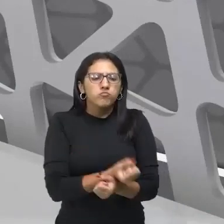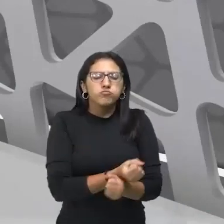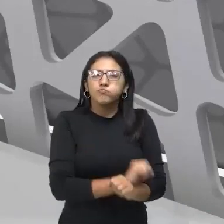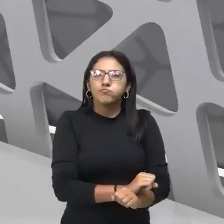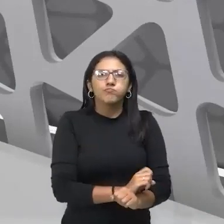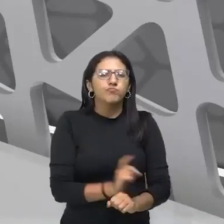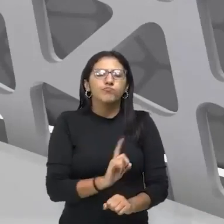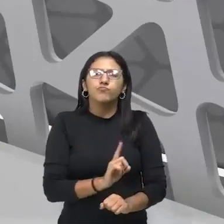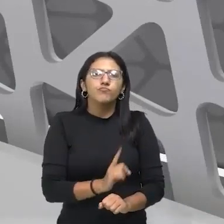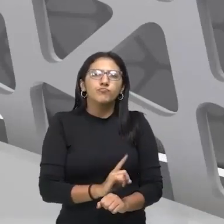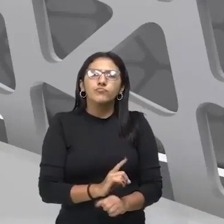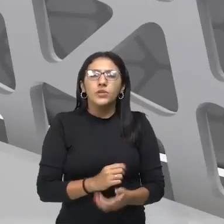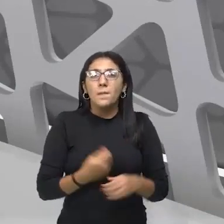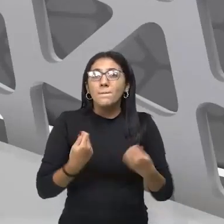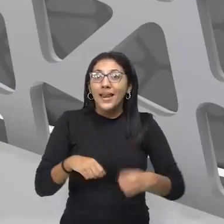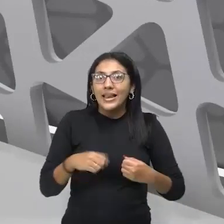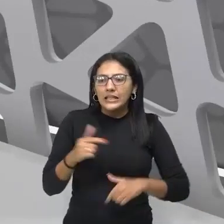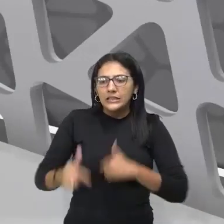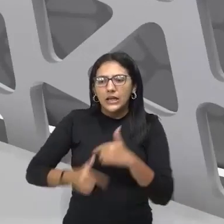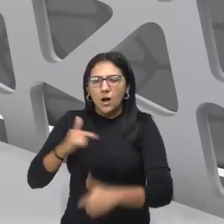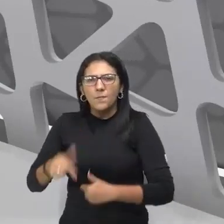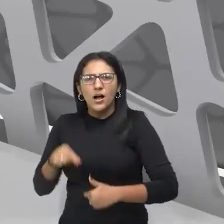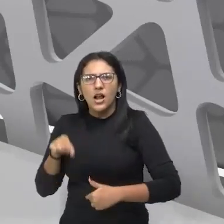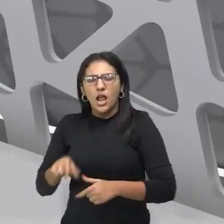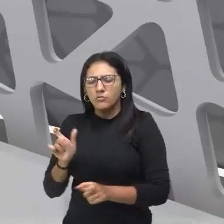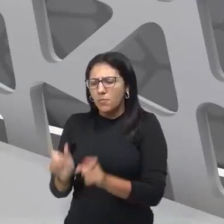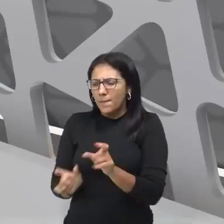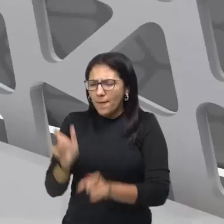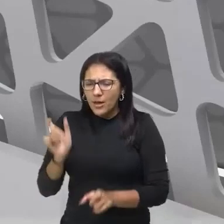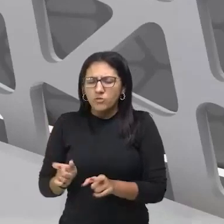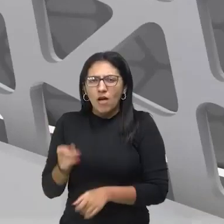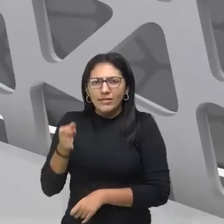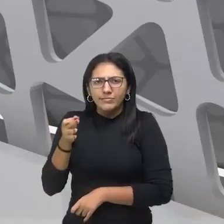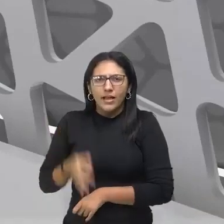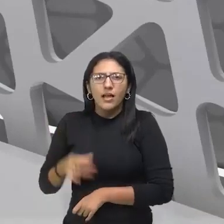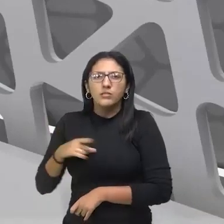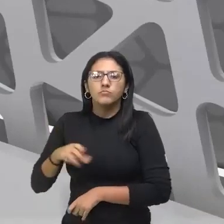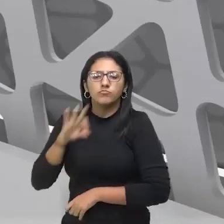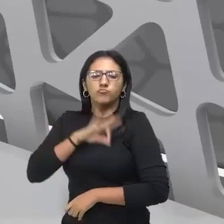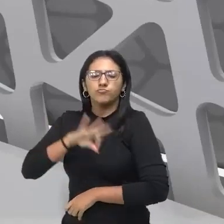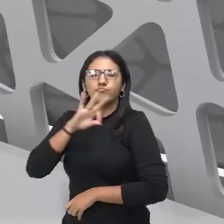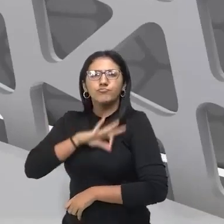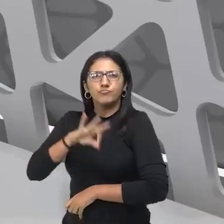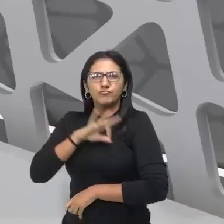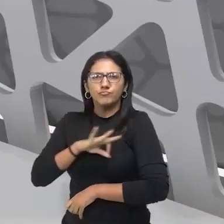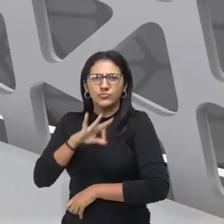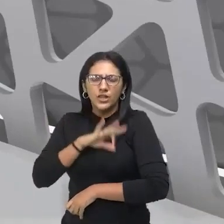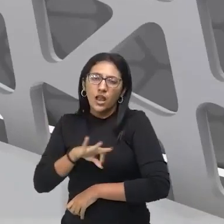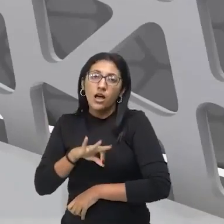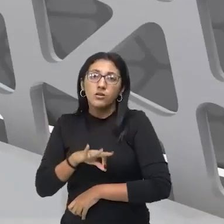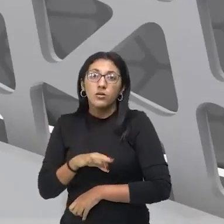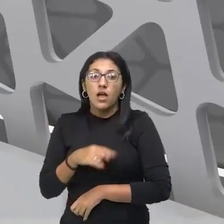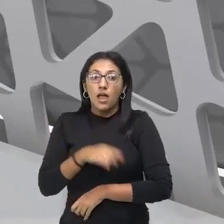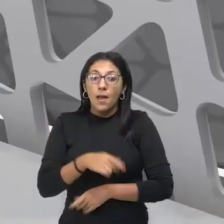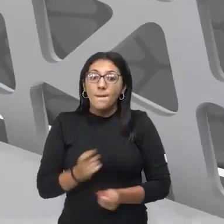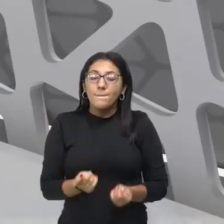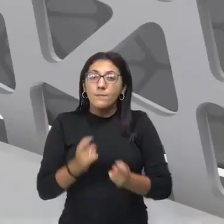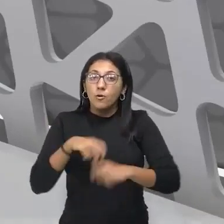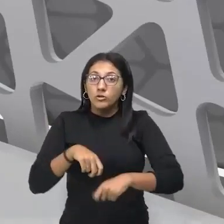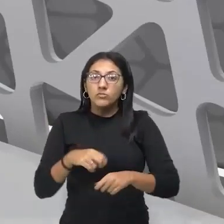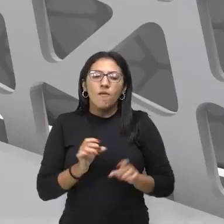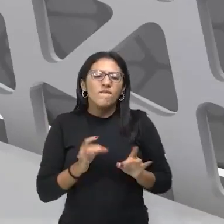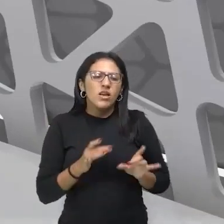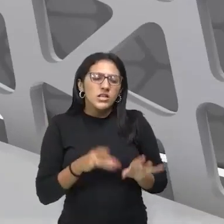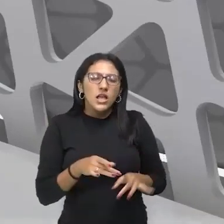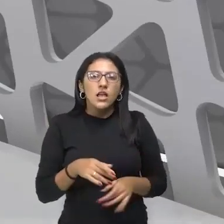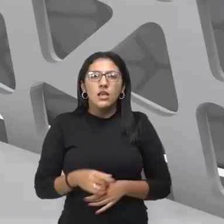preciso trabalhadores que recebam salário para comprar aquilo que nós vamos oferecer para eles. Então, hoje